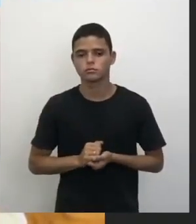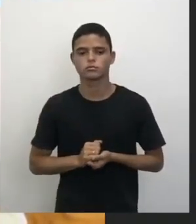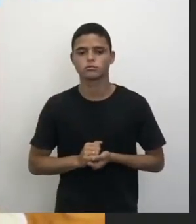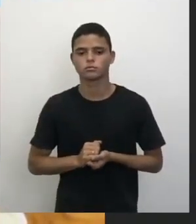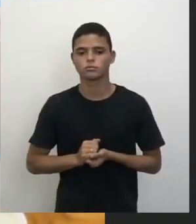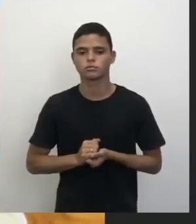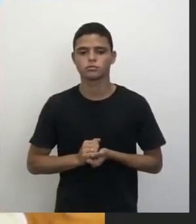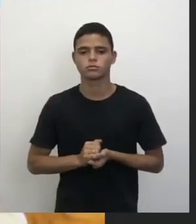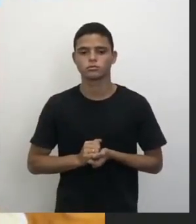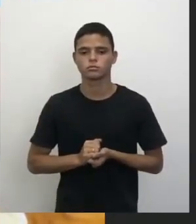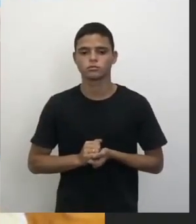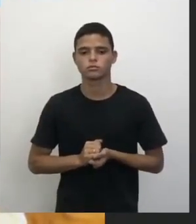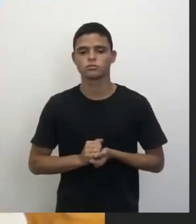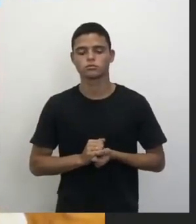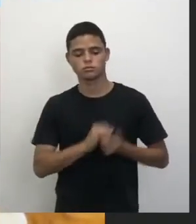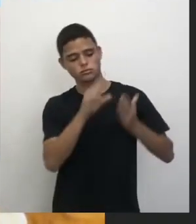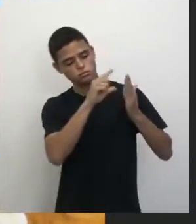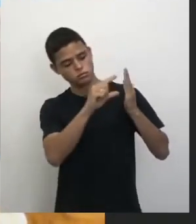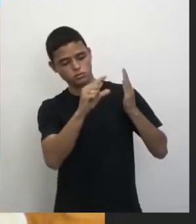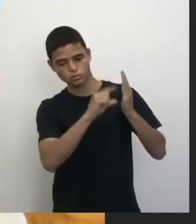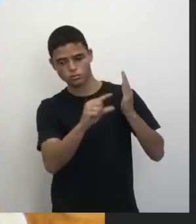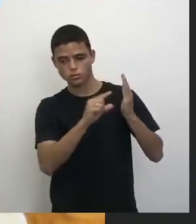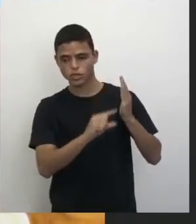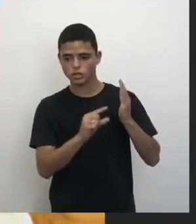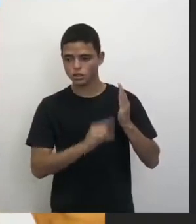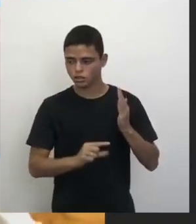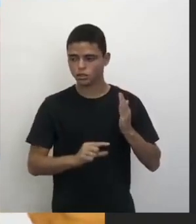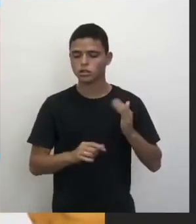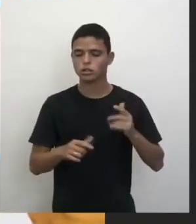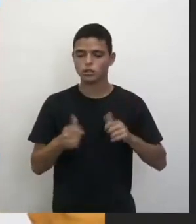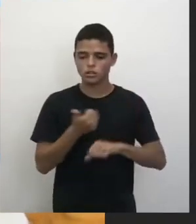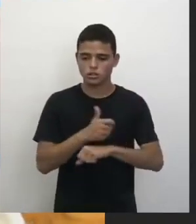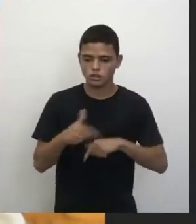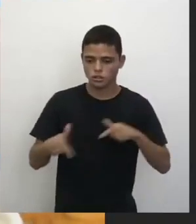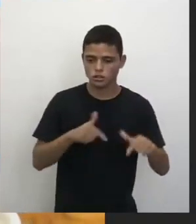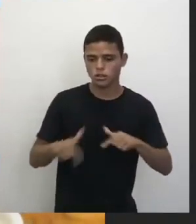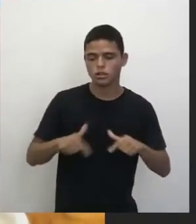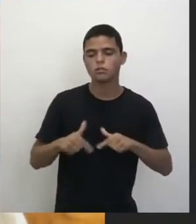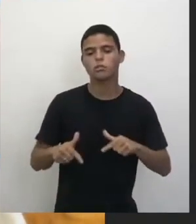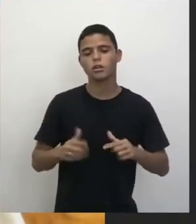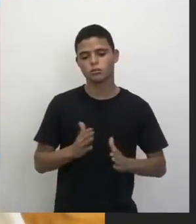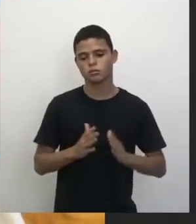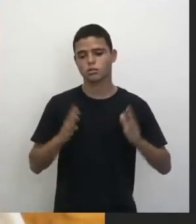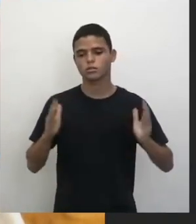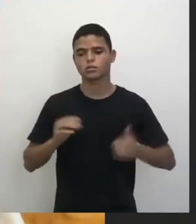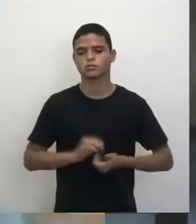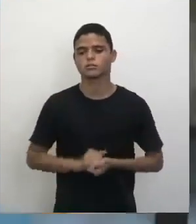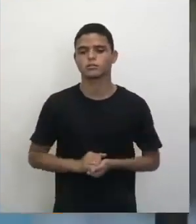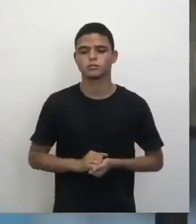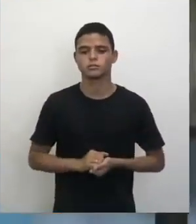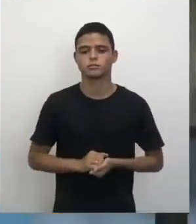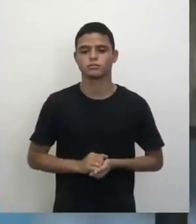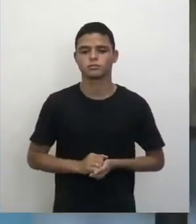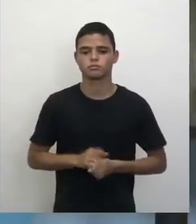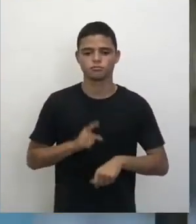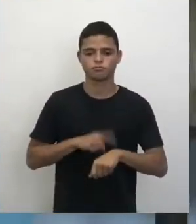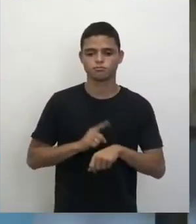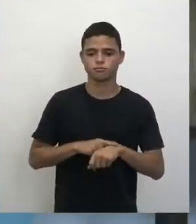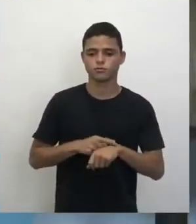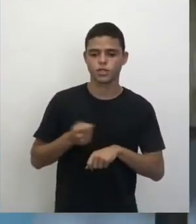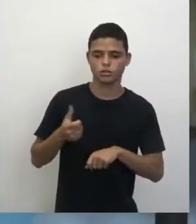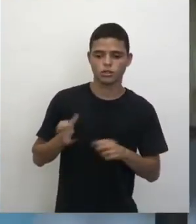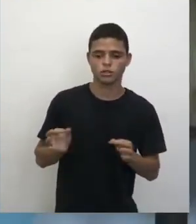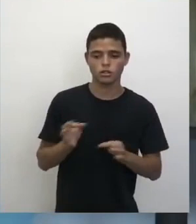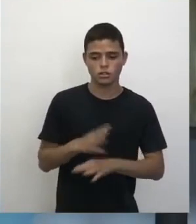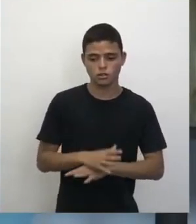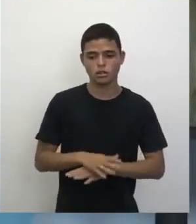mercado aumente, né? E eu possa viver só da produção dos meus quadrinhos, né? Então, nosso tempo está acabando, mas assim, eu